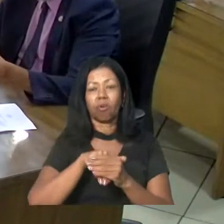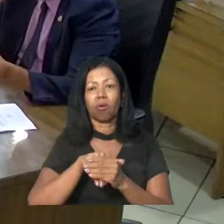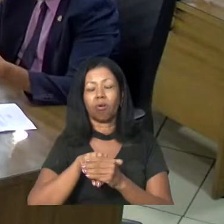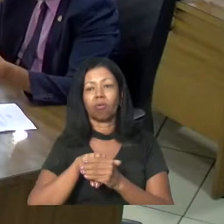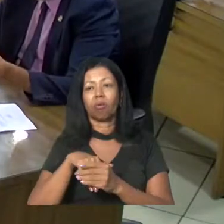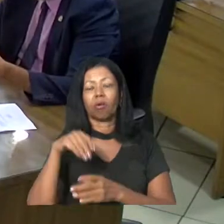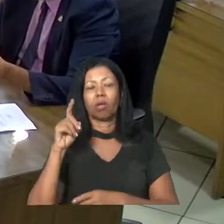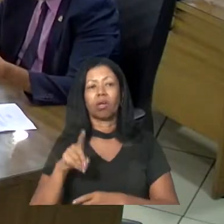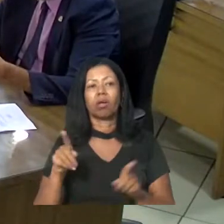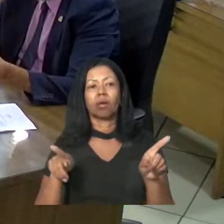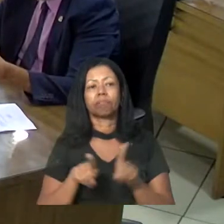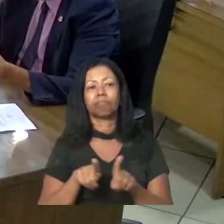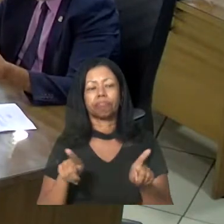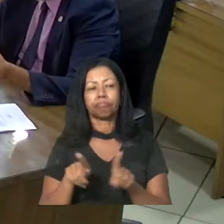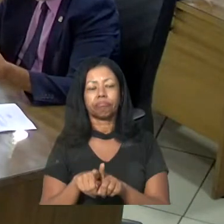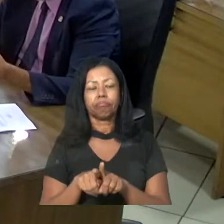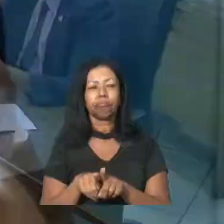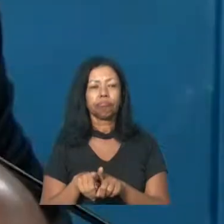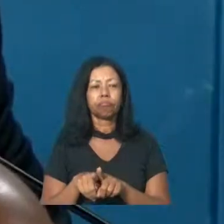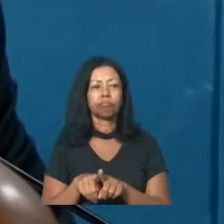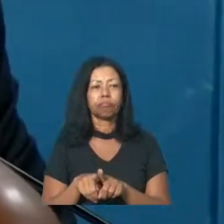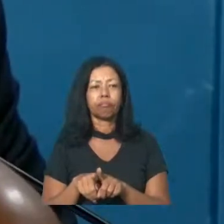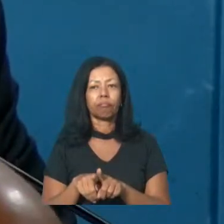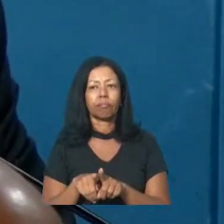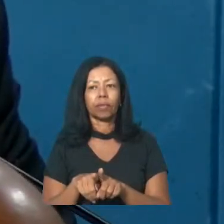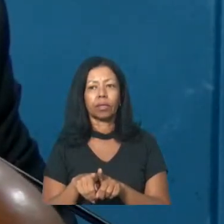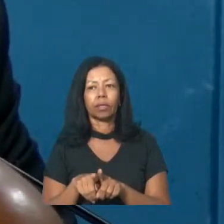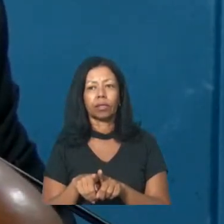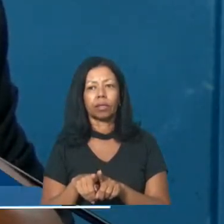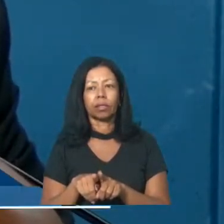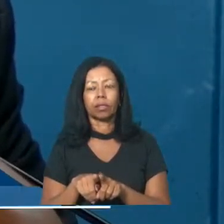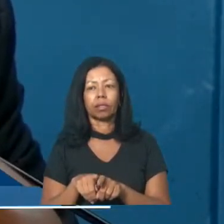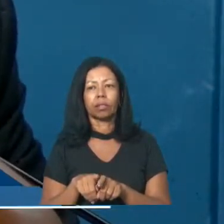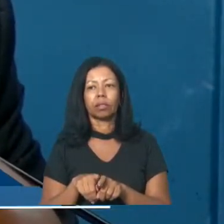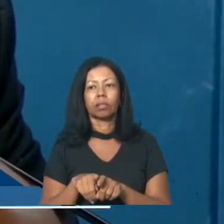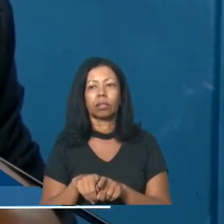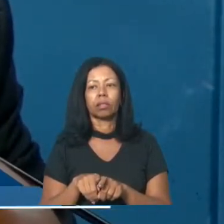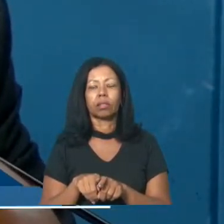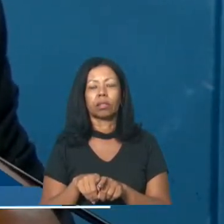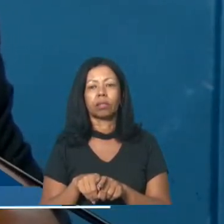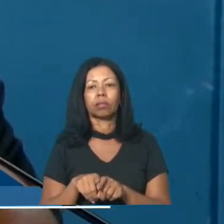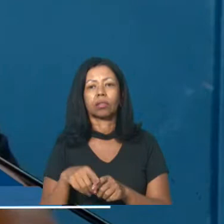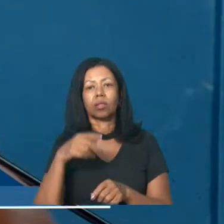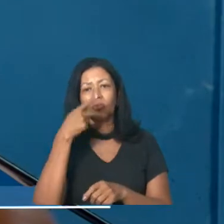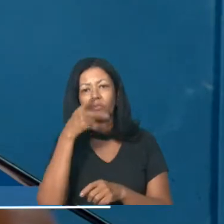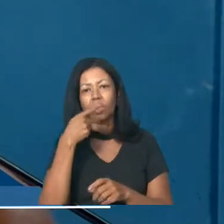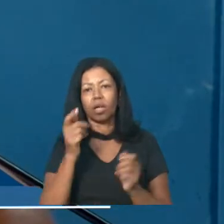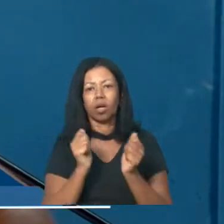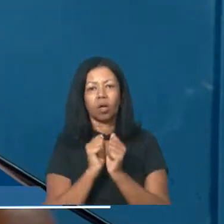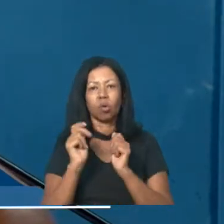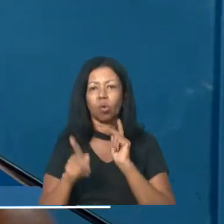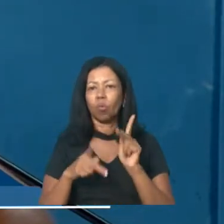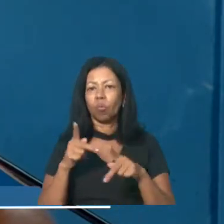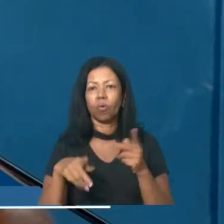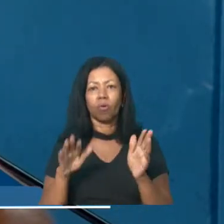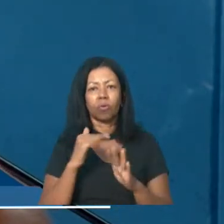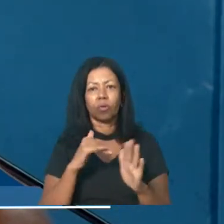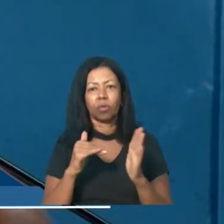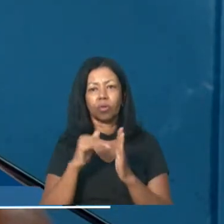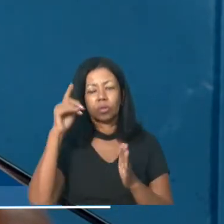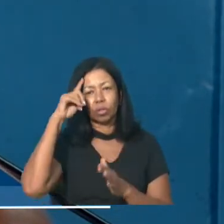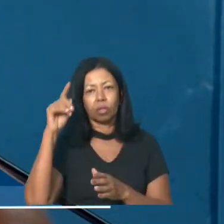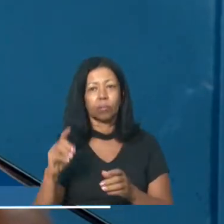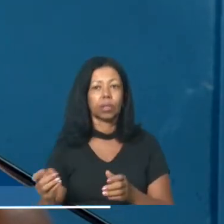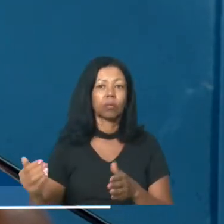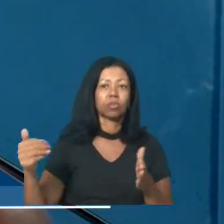personificado, é tão assim, de olho no olho, do tratar diário com a população. Mas quando chega aqui, nós vimos